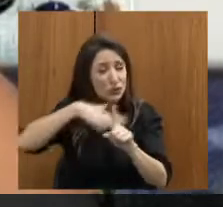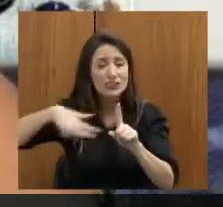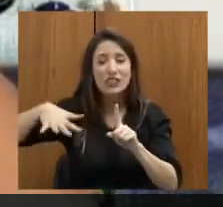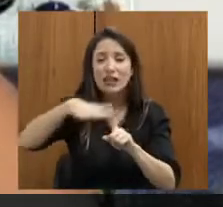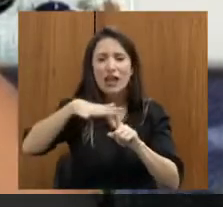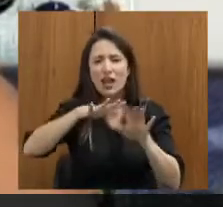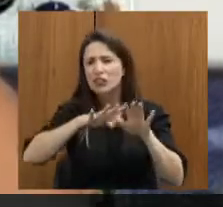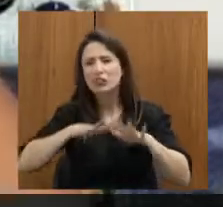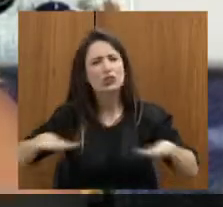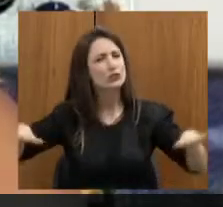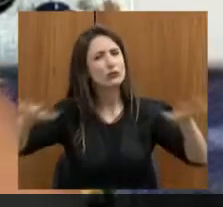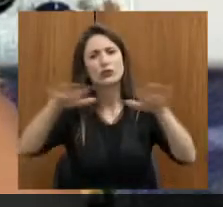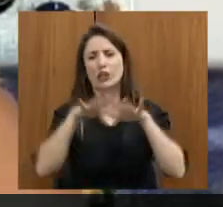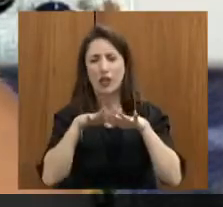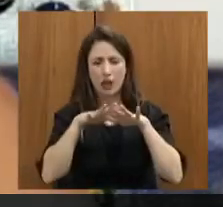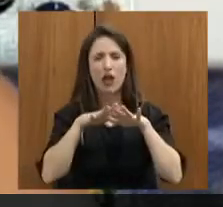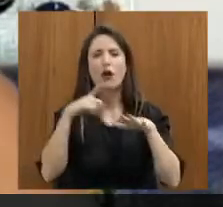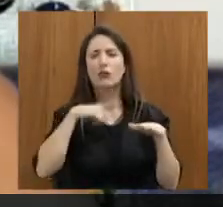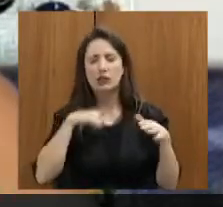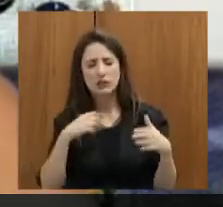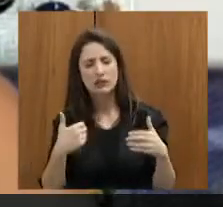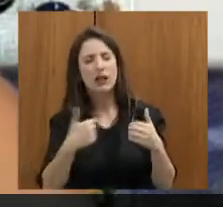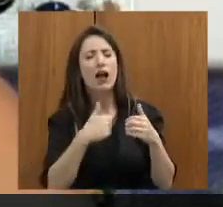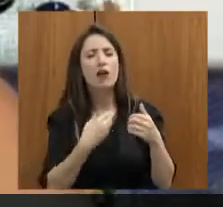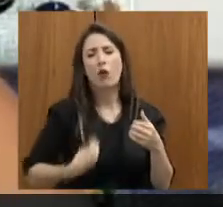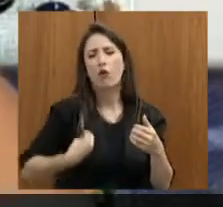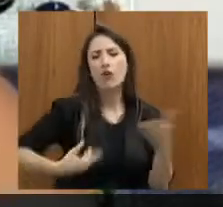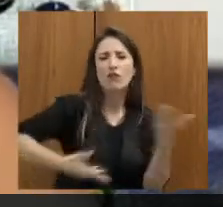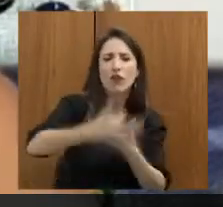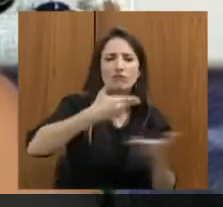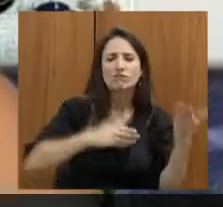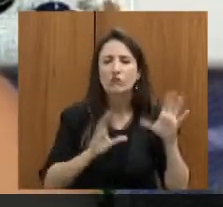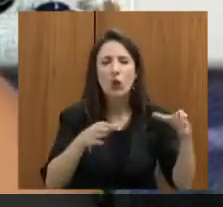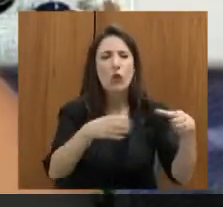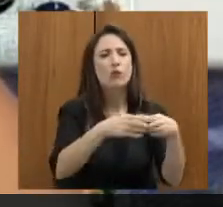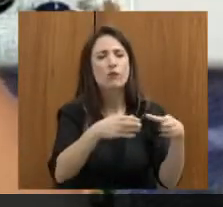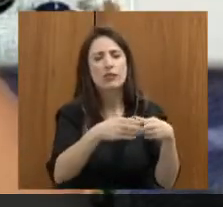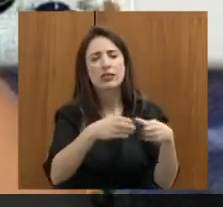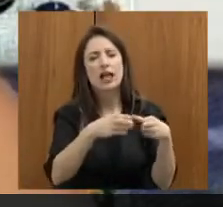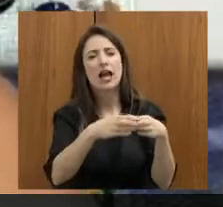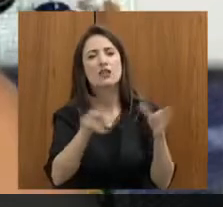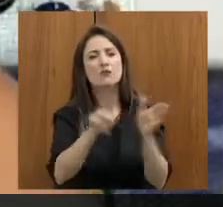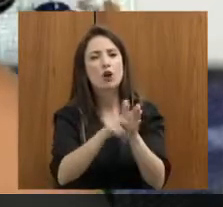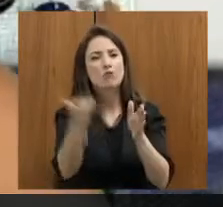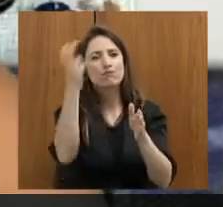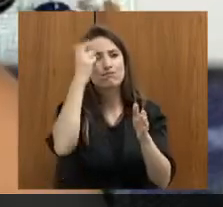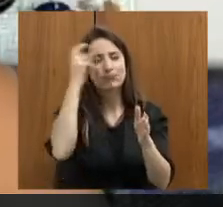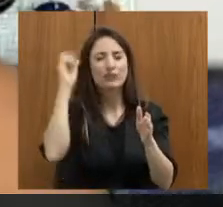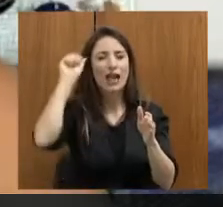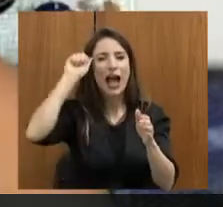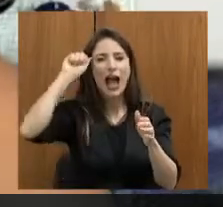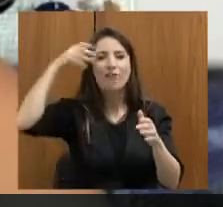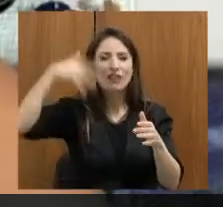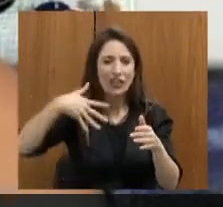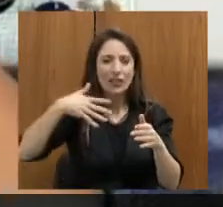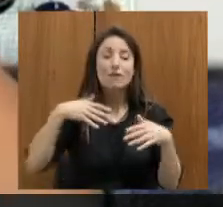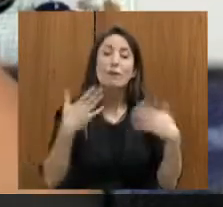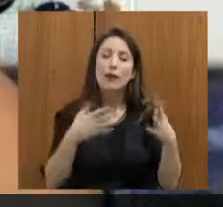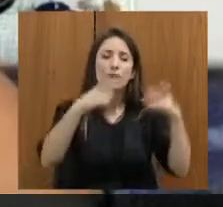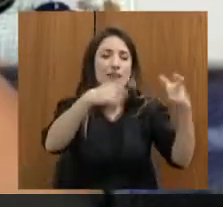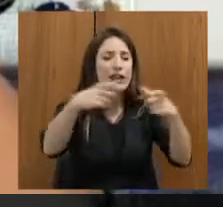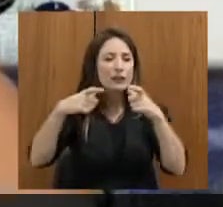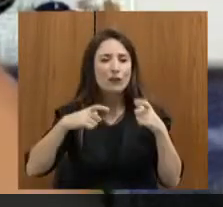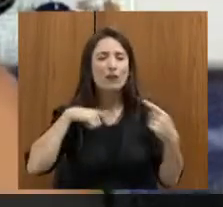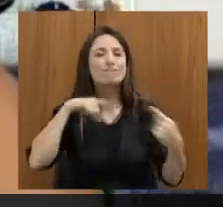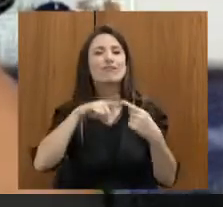abrangente que estão em volta das Comunidades de matriz africana sobremesa o território é a base de conexão com a história né E aí eu